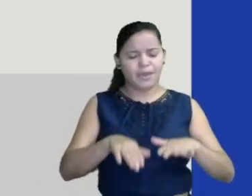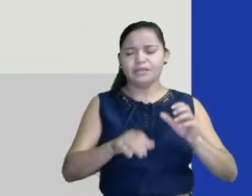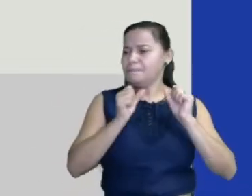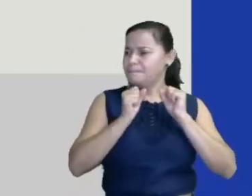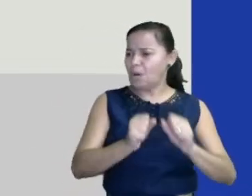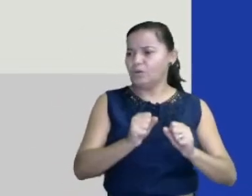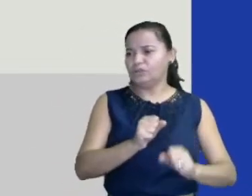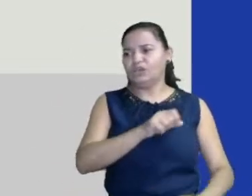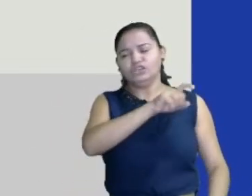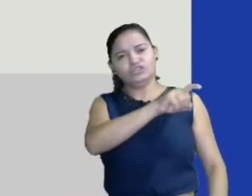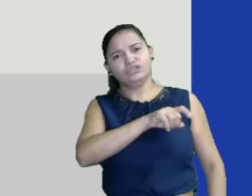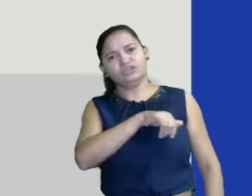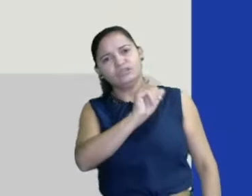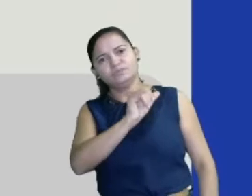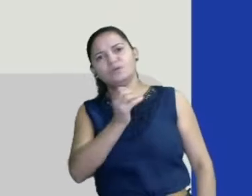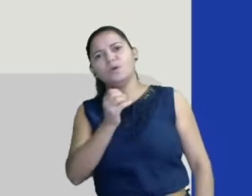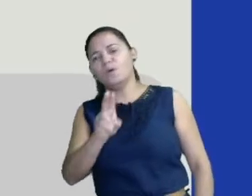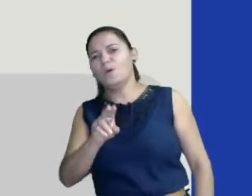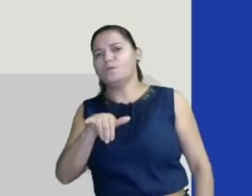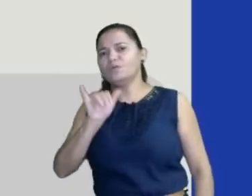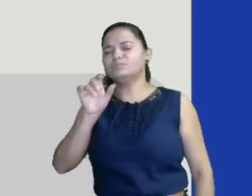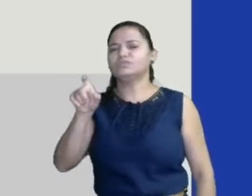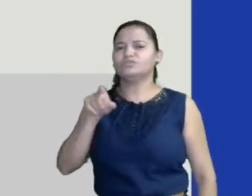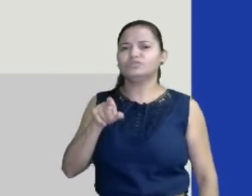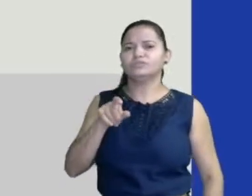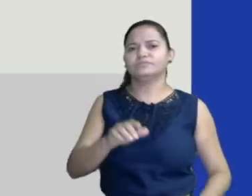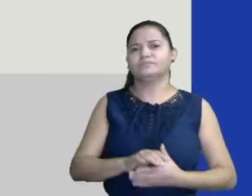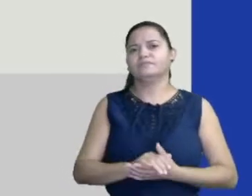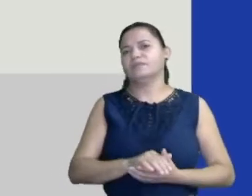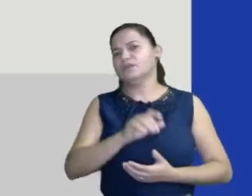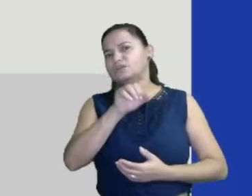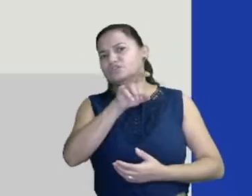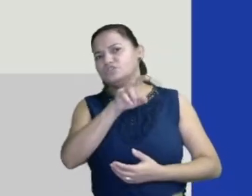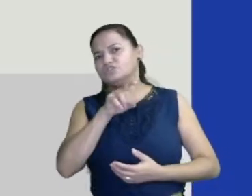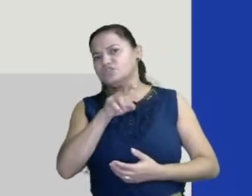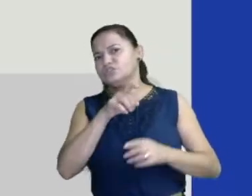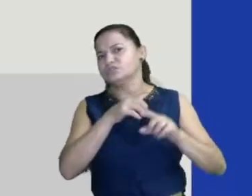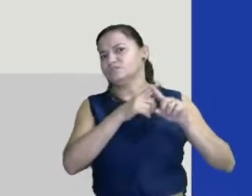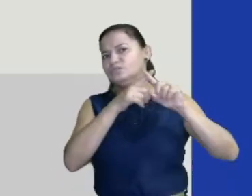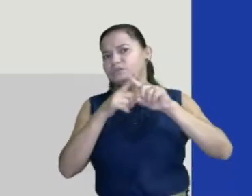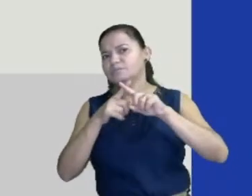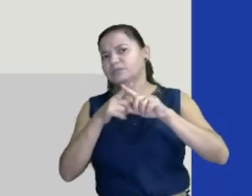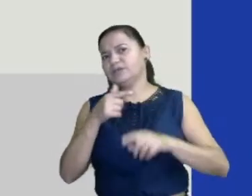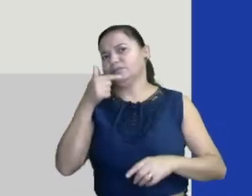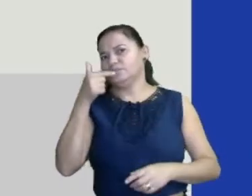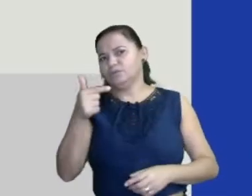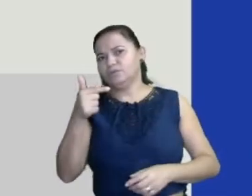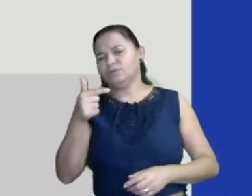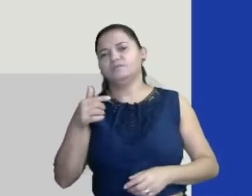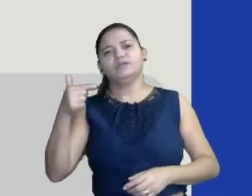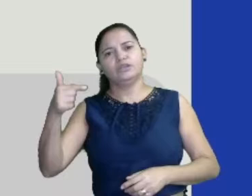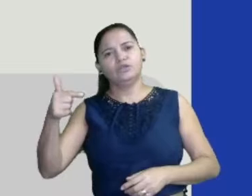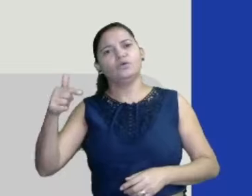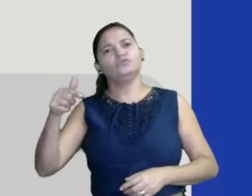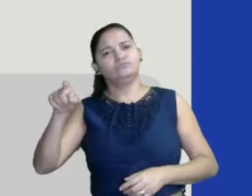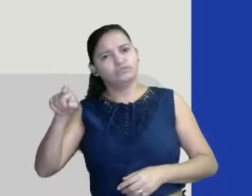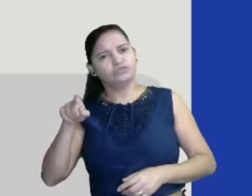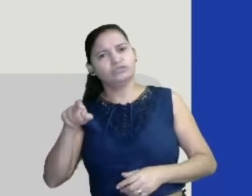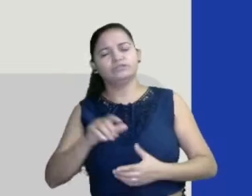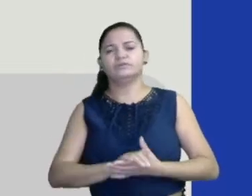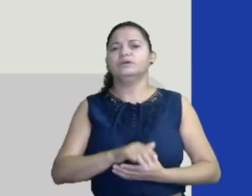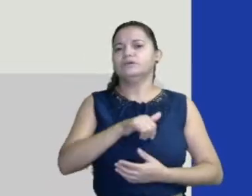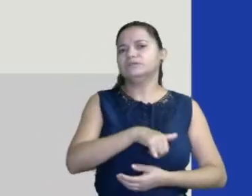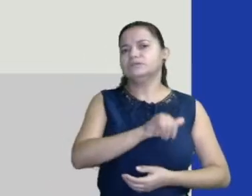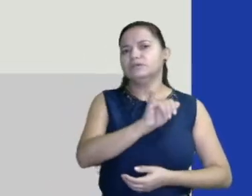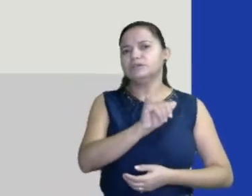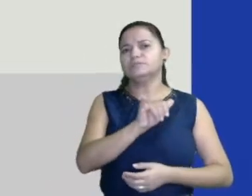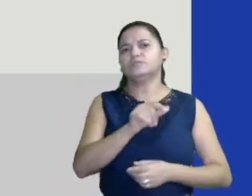então vamos aqui a ideia se x for x 2 teremos 2x esse y x